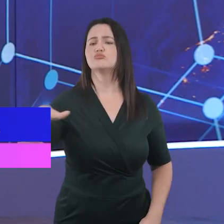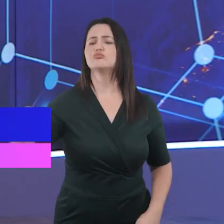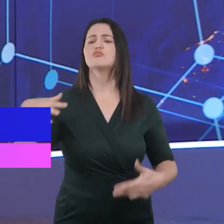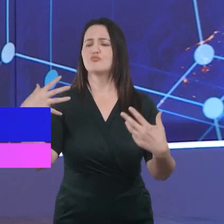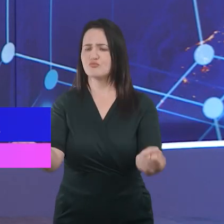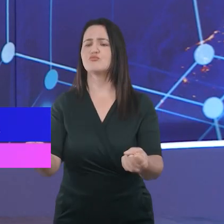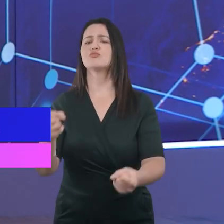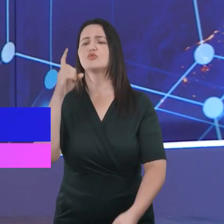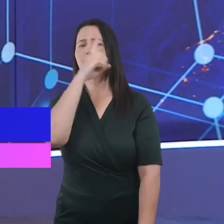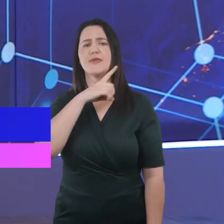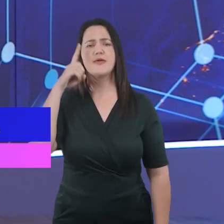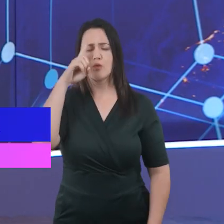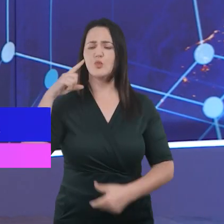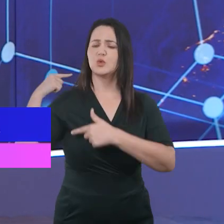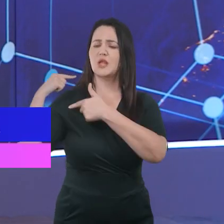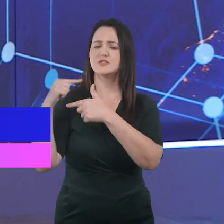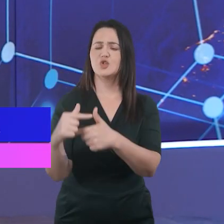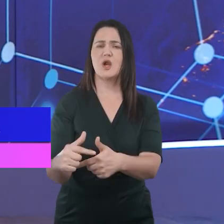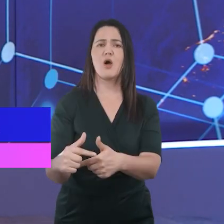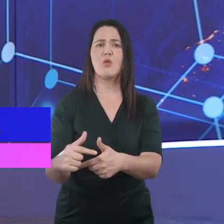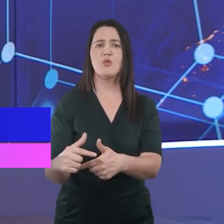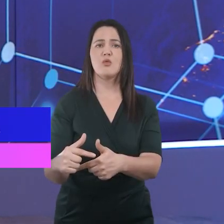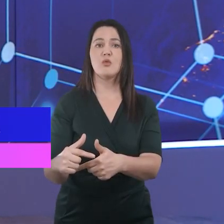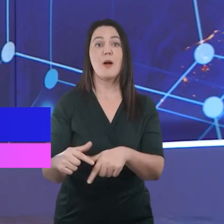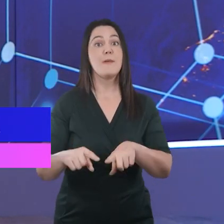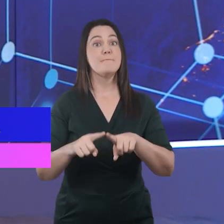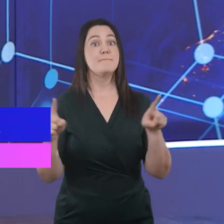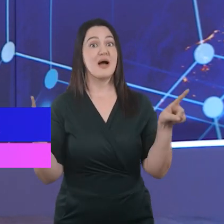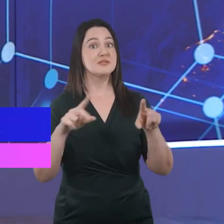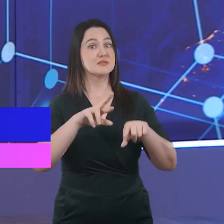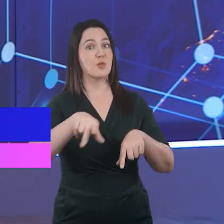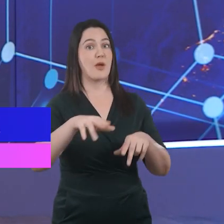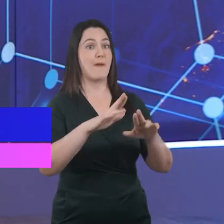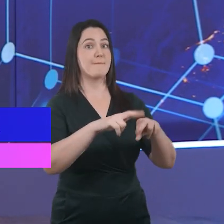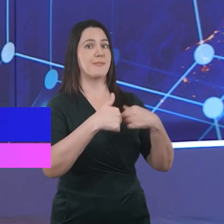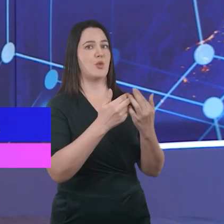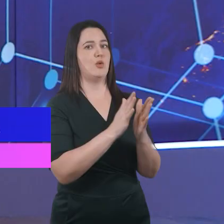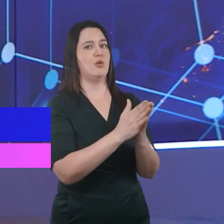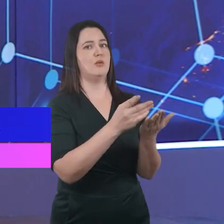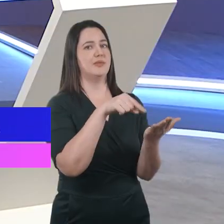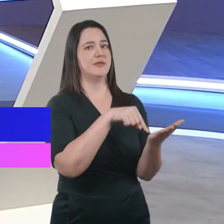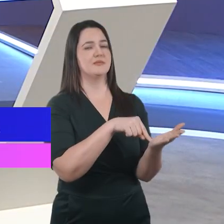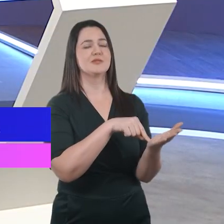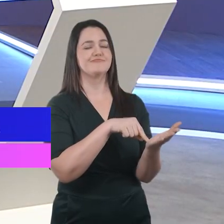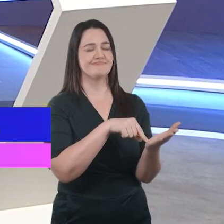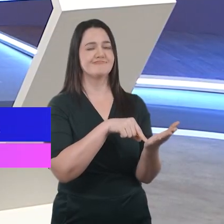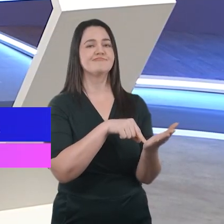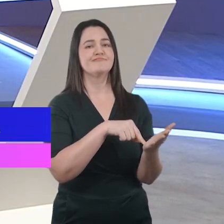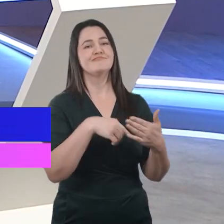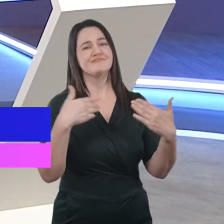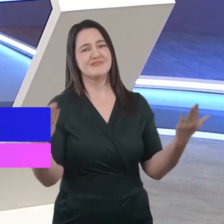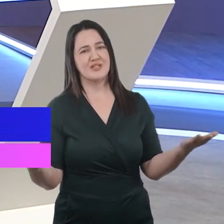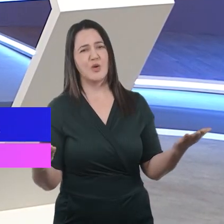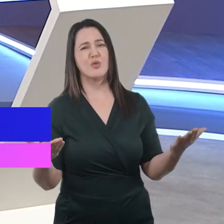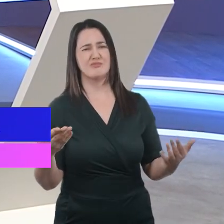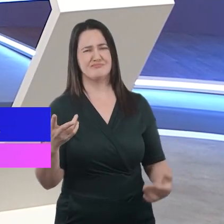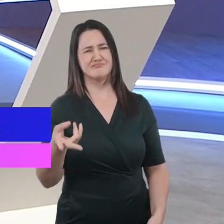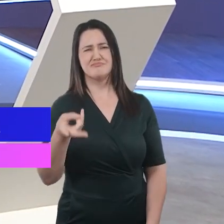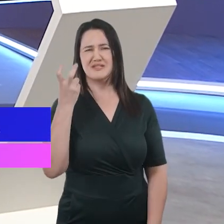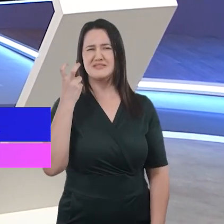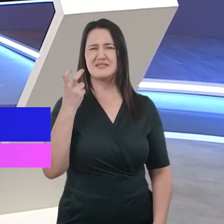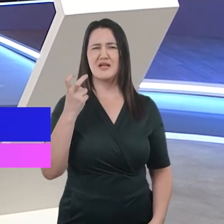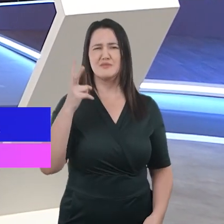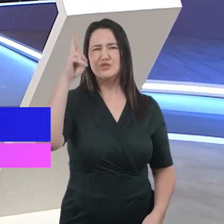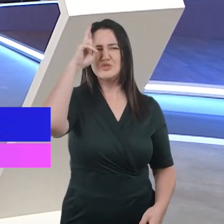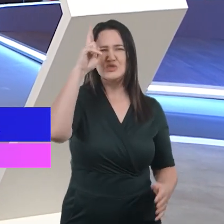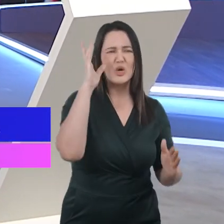do cristianismo que por tradição permaneceu, mas não por revelação. Então, diante deste